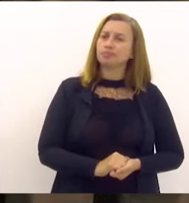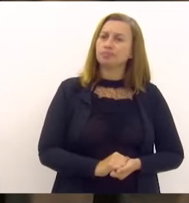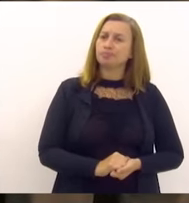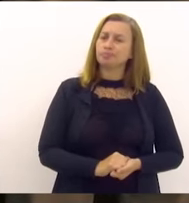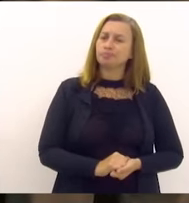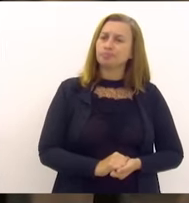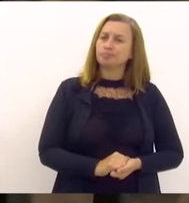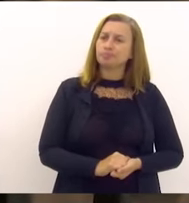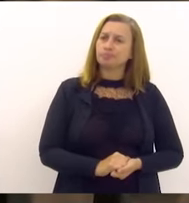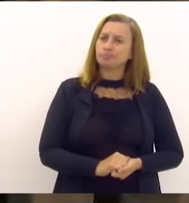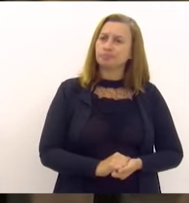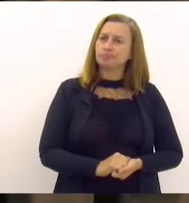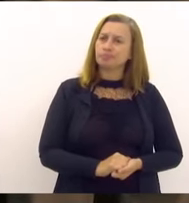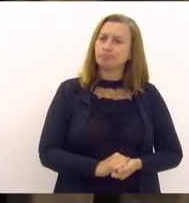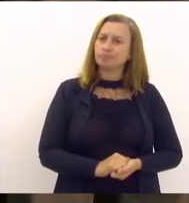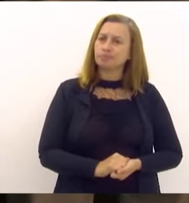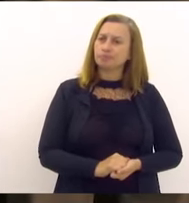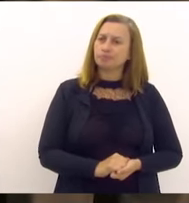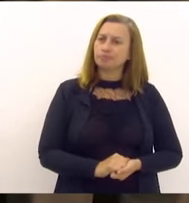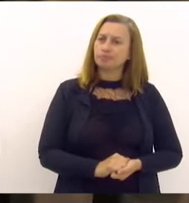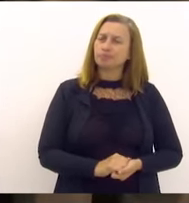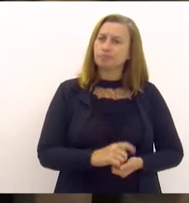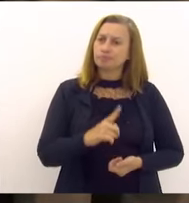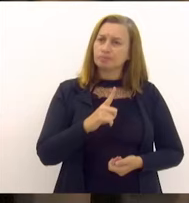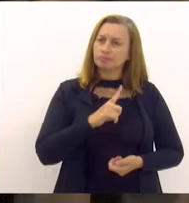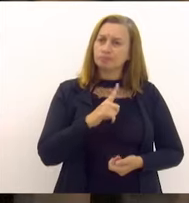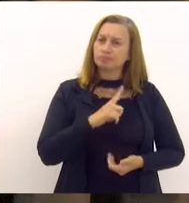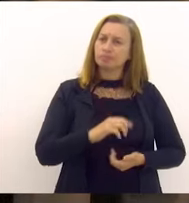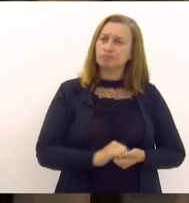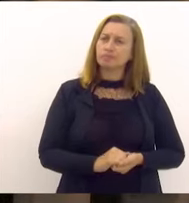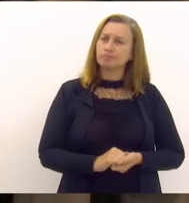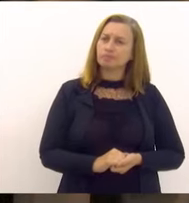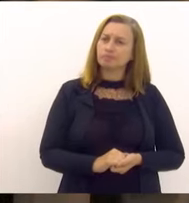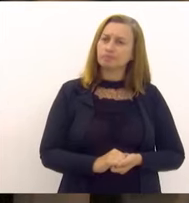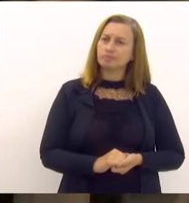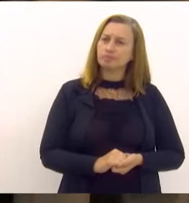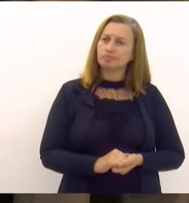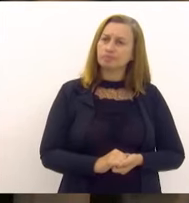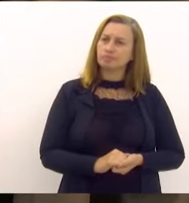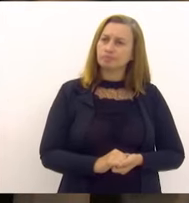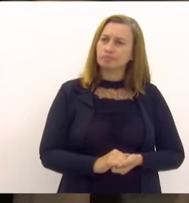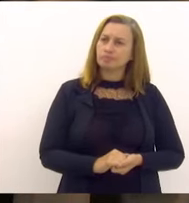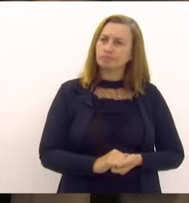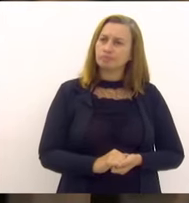leve e tenha ascensão sobre a sua equipe na